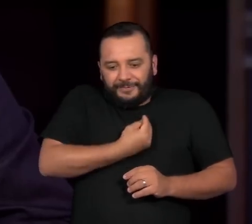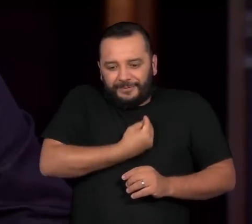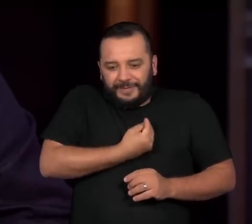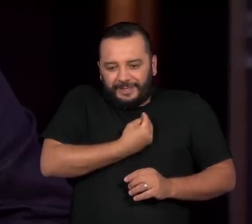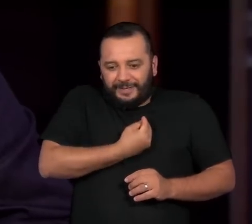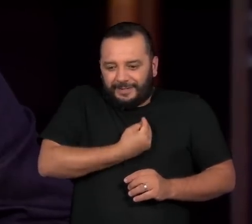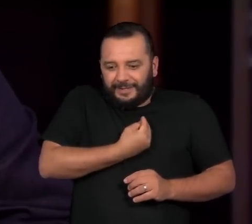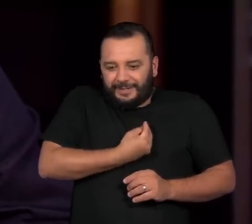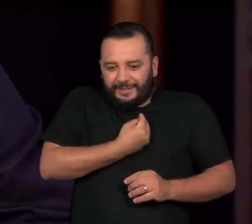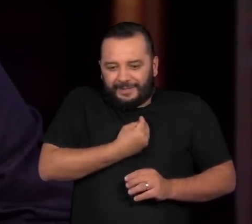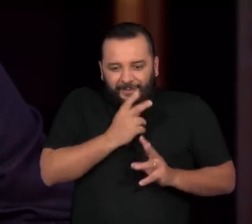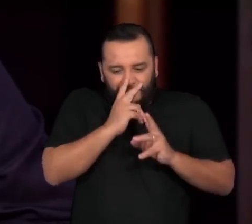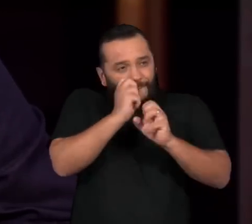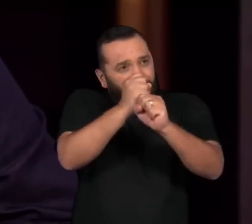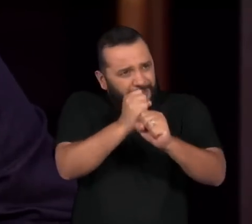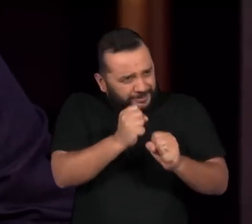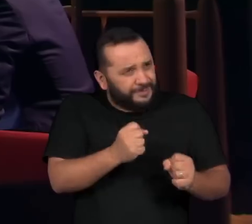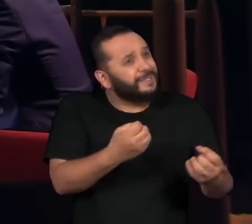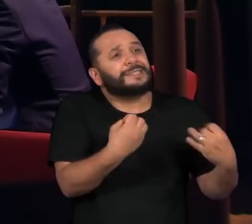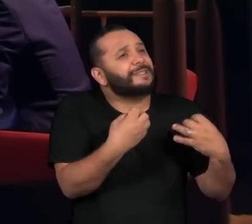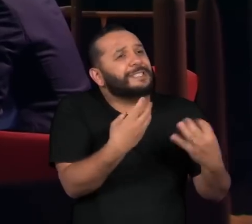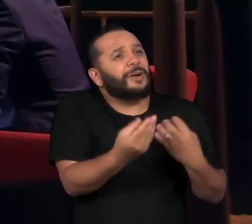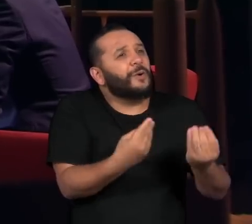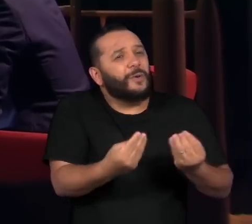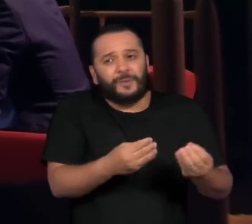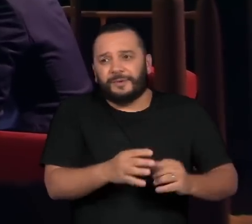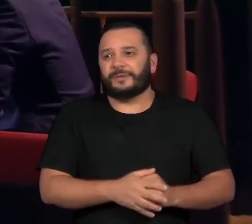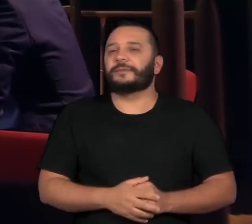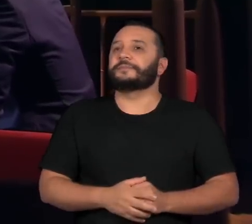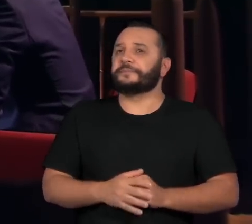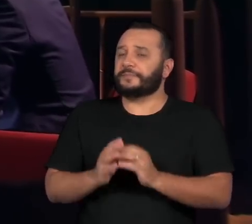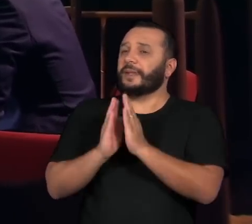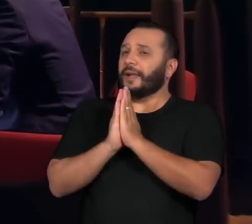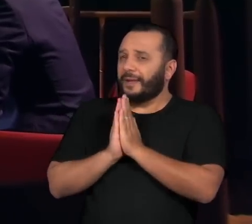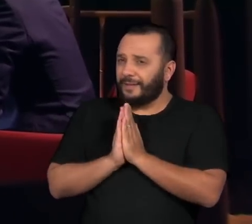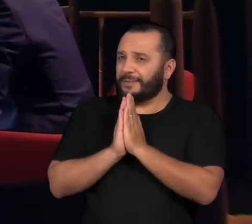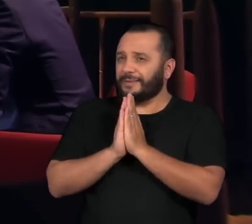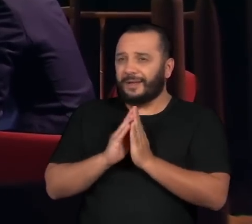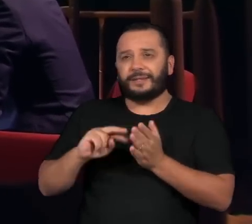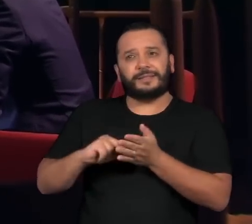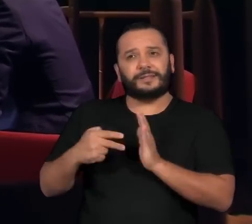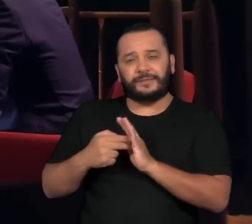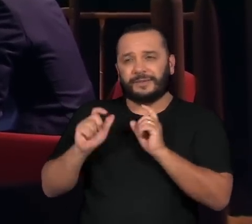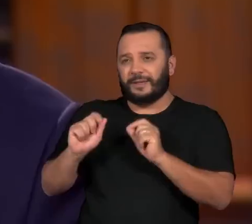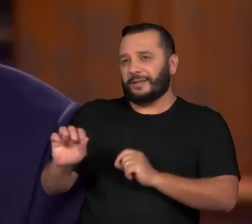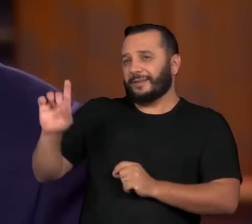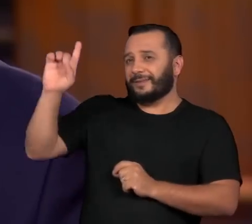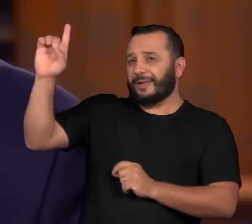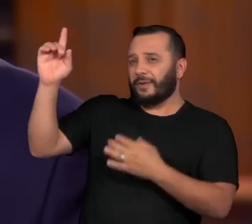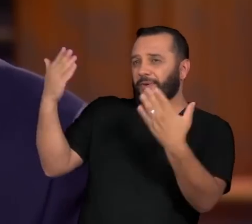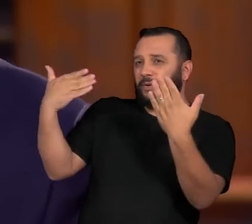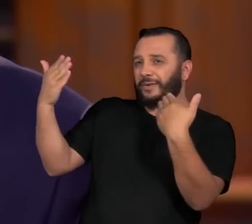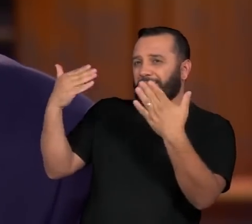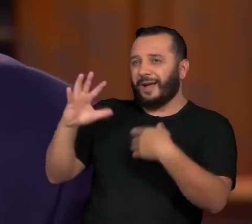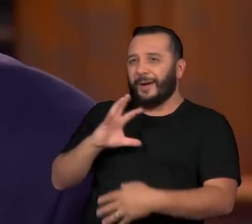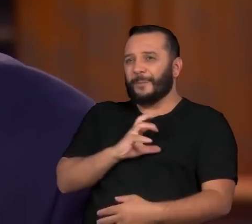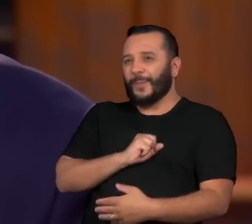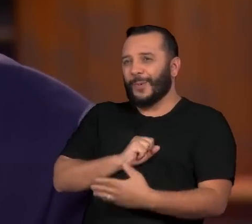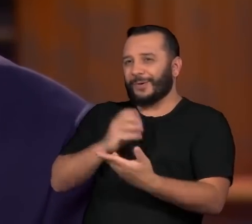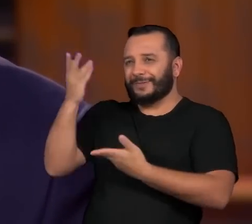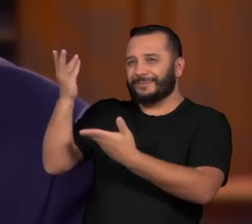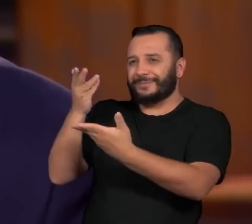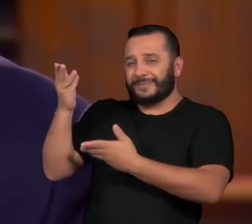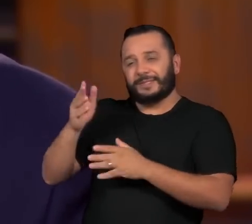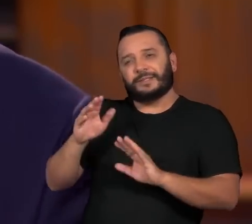Como? Me ensina esse negócio. Primeiro, rezar é um diálogo amoroso com Deus. Segundo, eu posso ter um